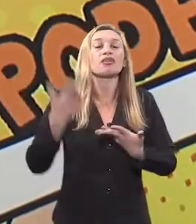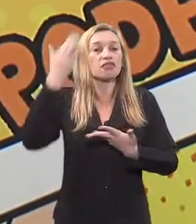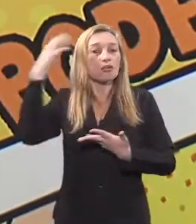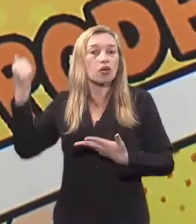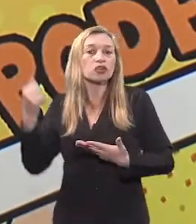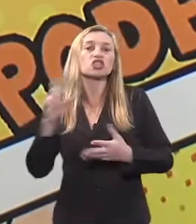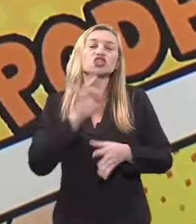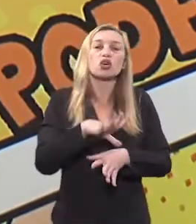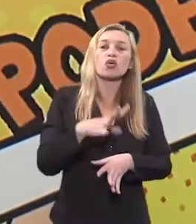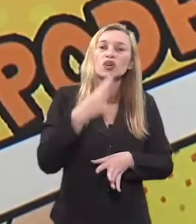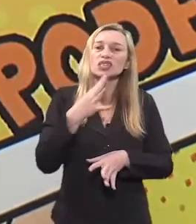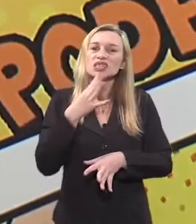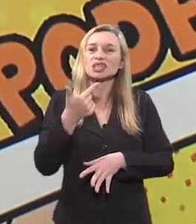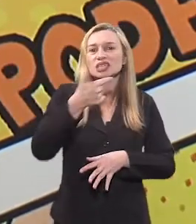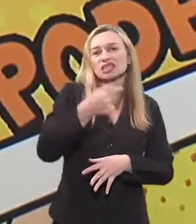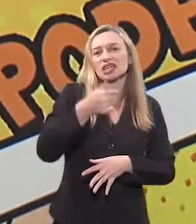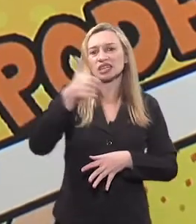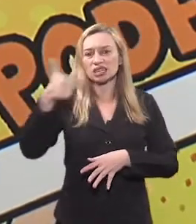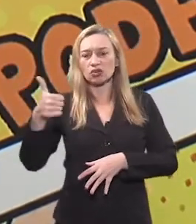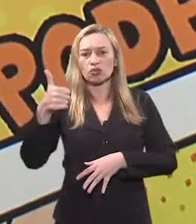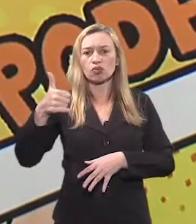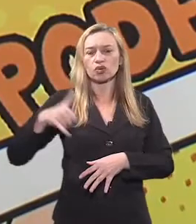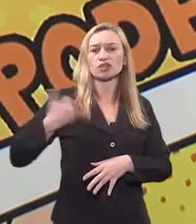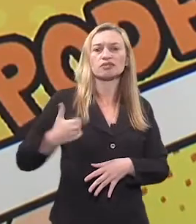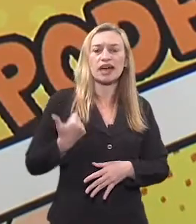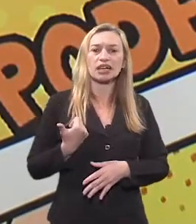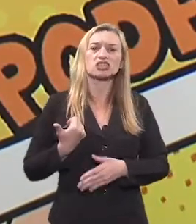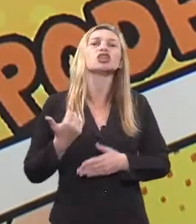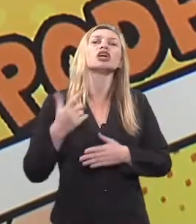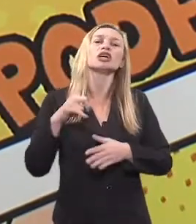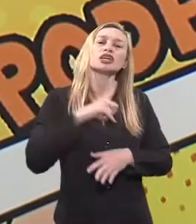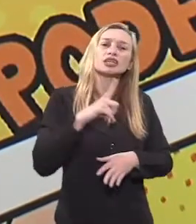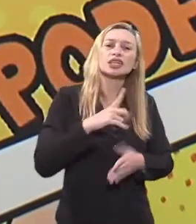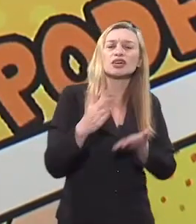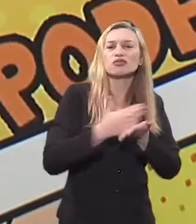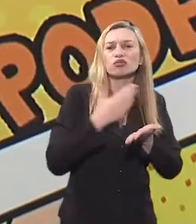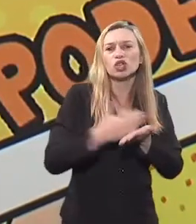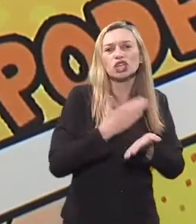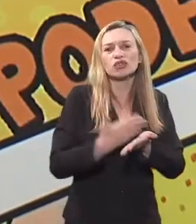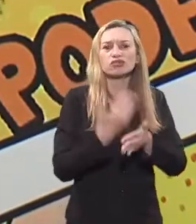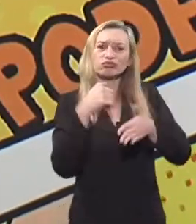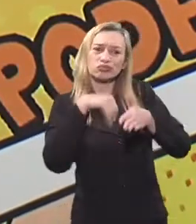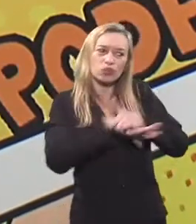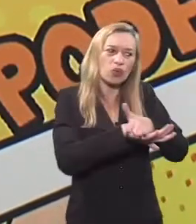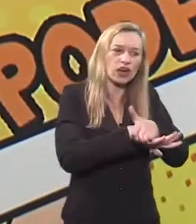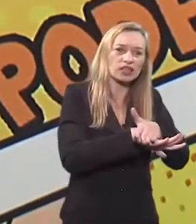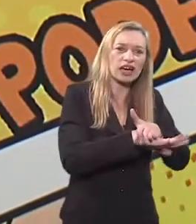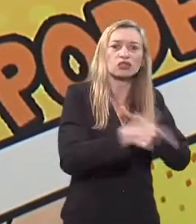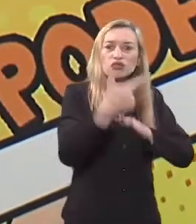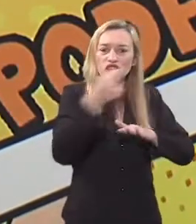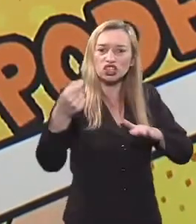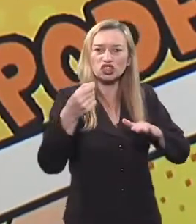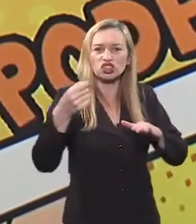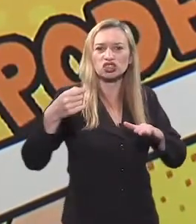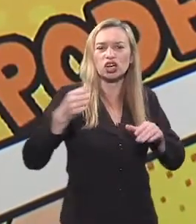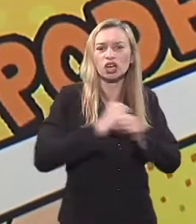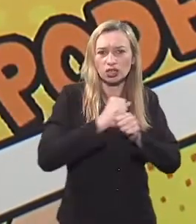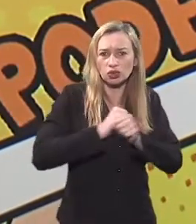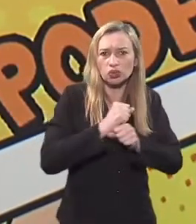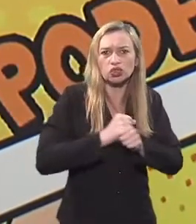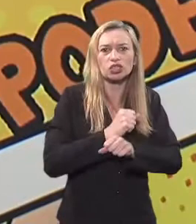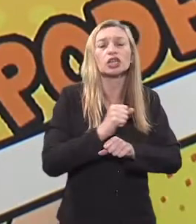referência que só foi reconhecida aos 71 anos de idade, que teve um livro na gaveta por 20